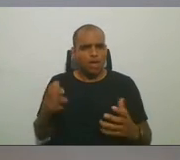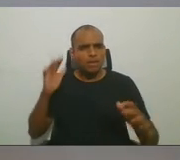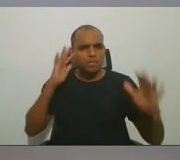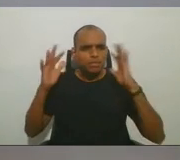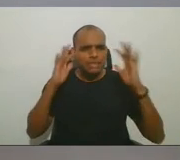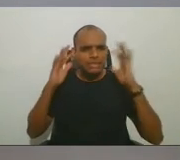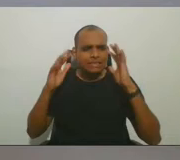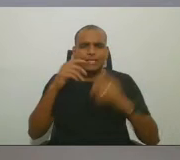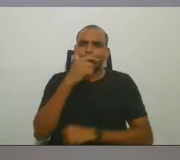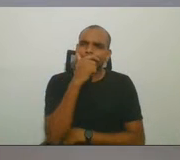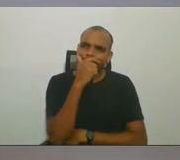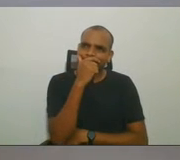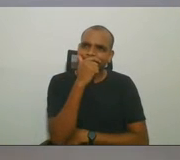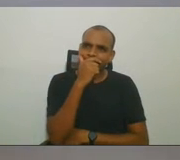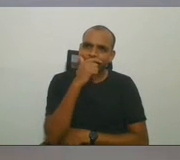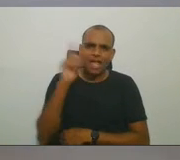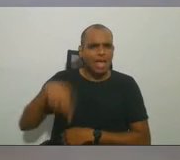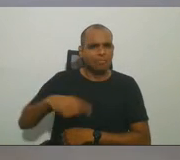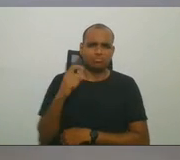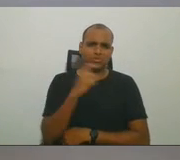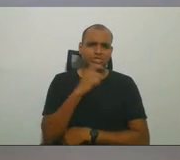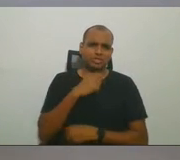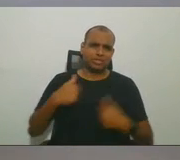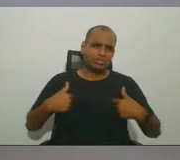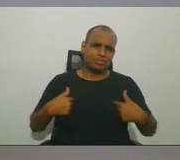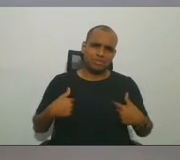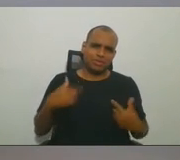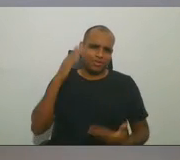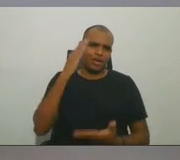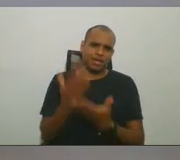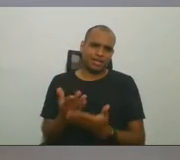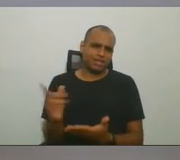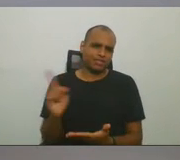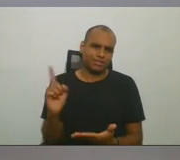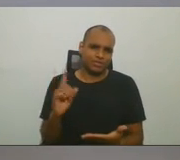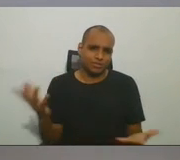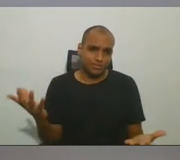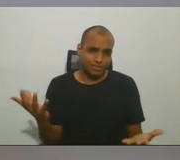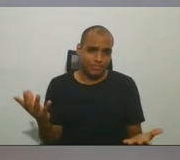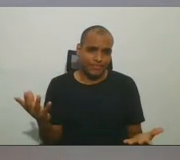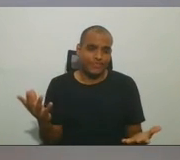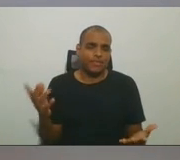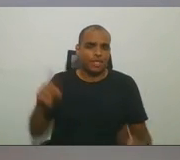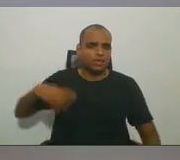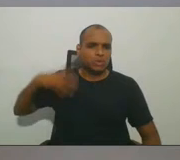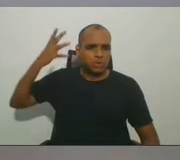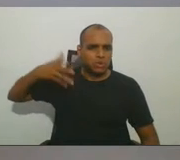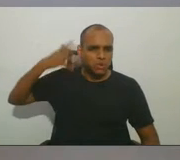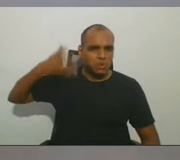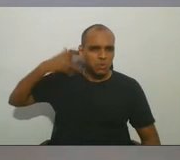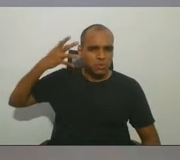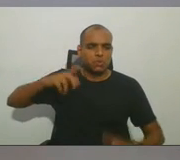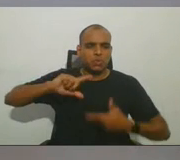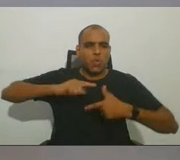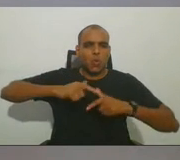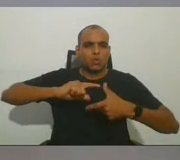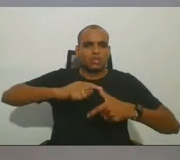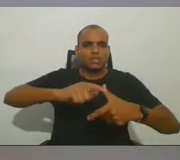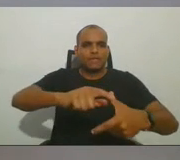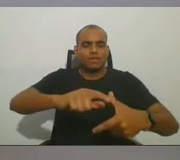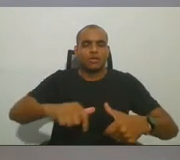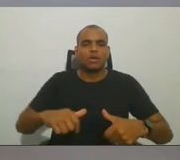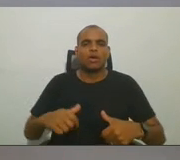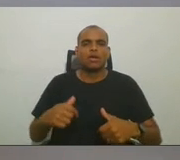pensar, né, diante dessa falácia, que para mim é uma falácia, né, que faz parte desse discurso conservador,